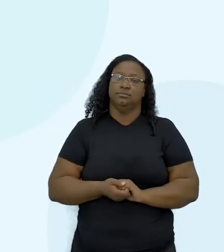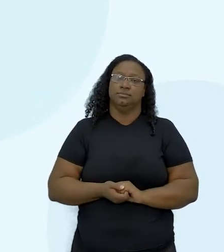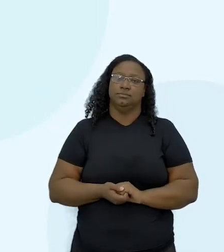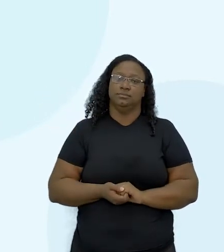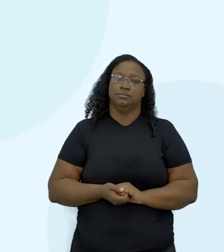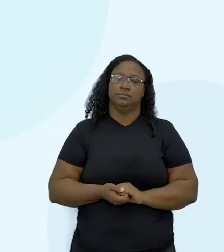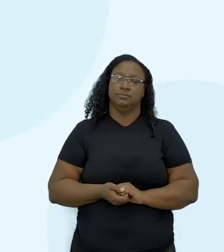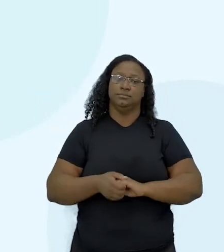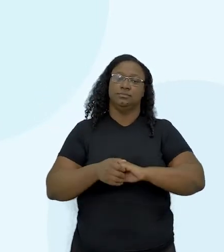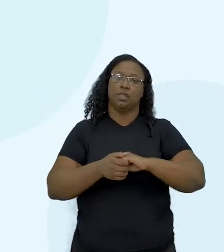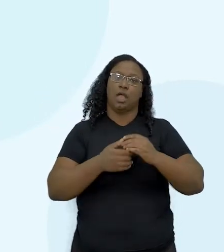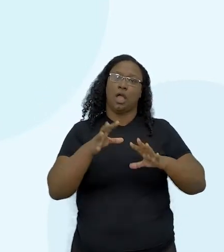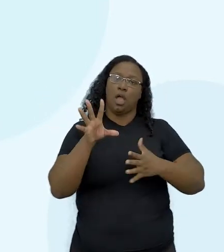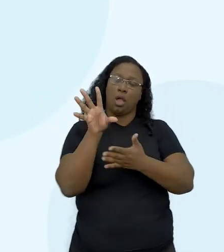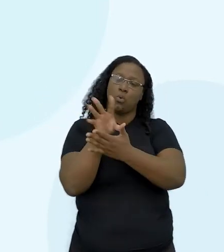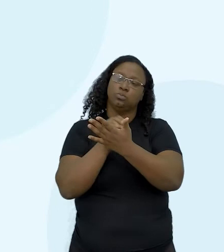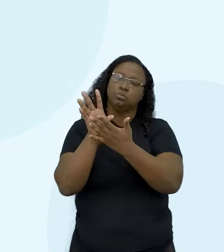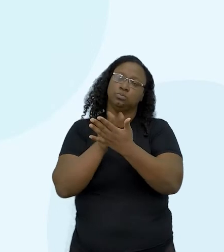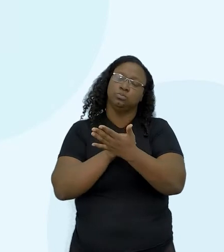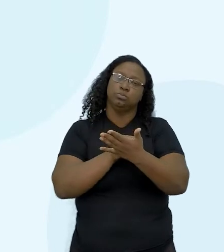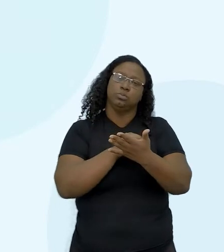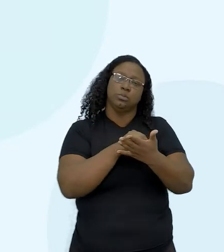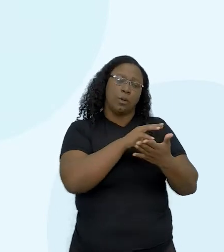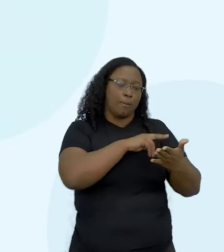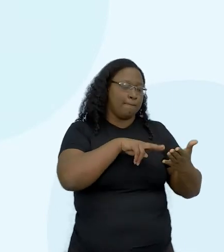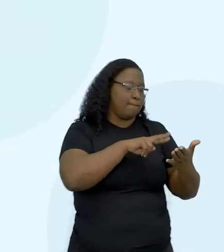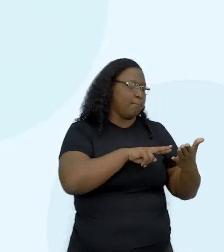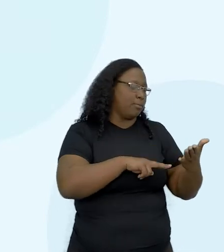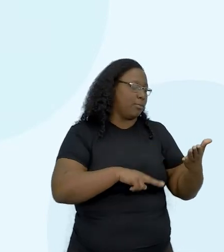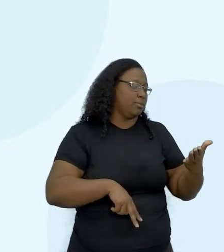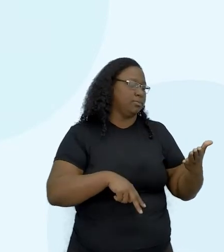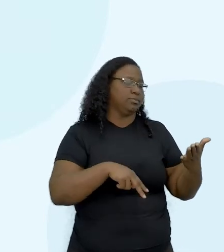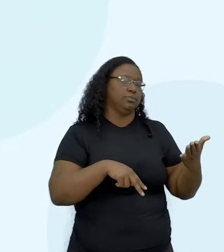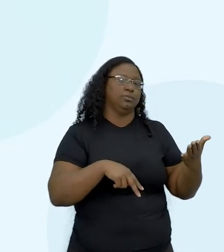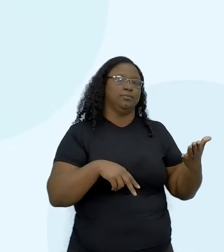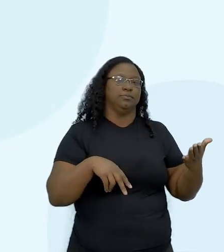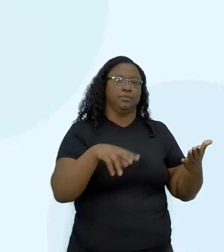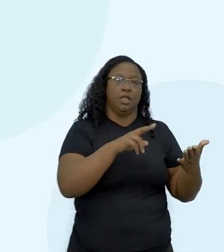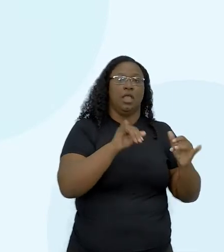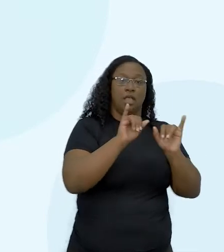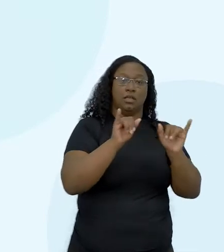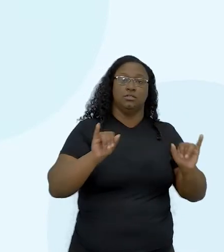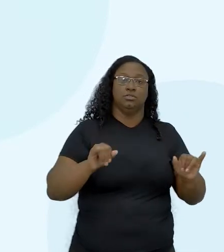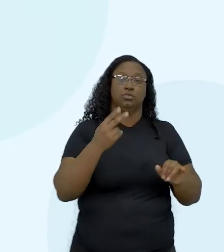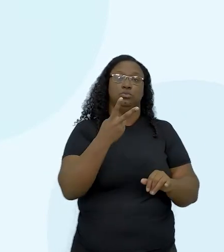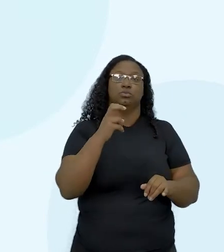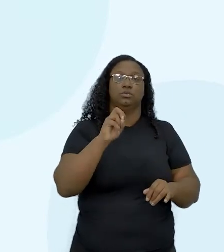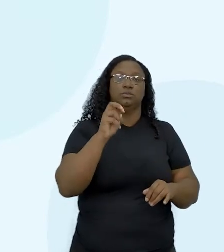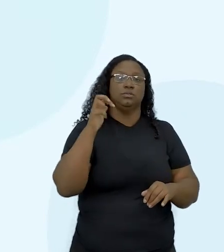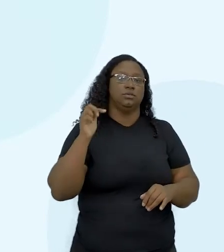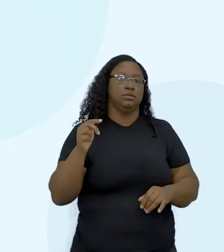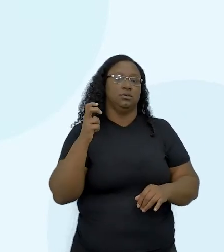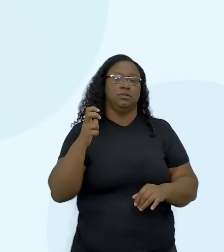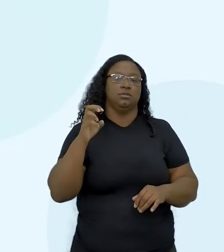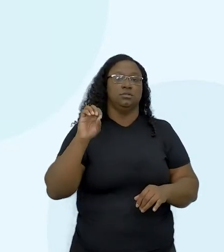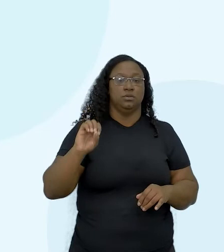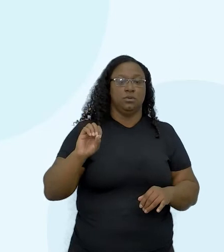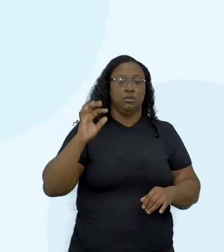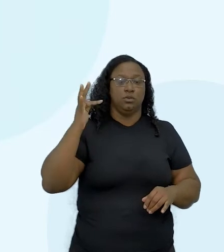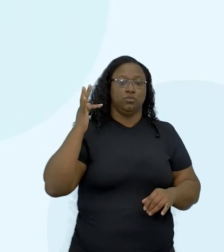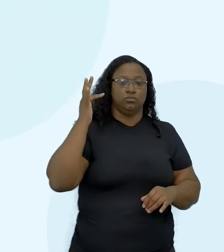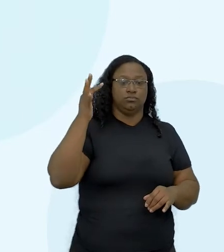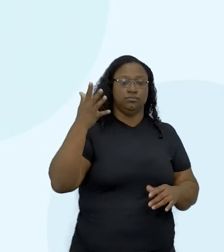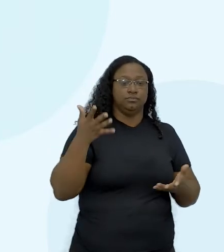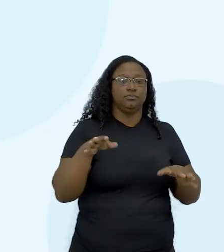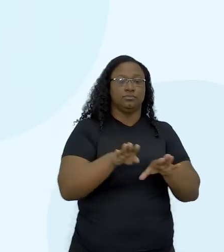para vocês fazerem uma consulta pública, né, que é o Plano Nacional de Energia de 2050 e os relatórios apresentados aí pela Empresa de